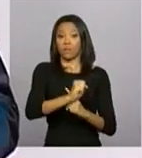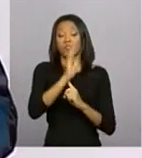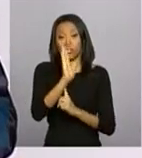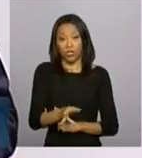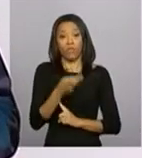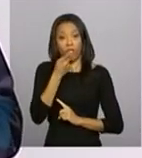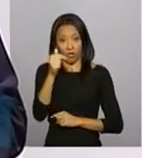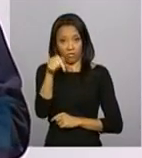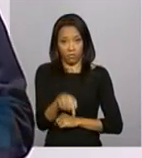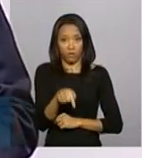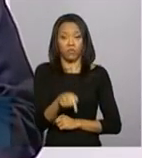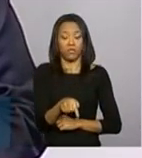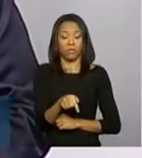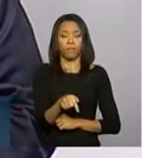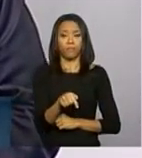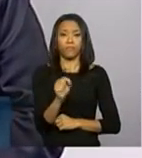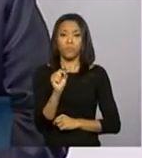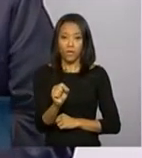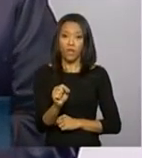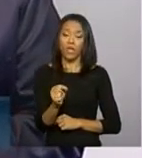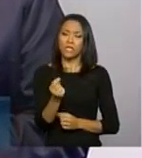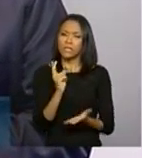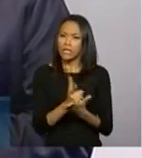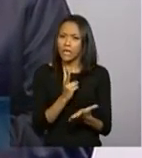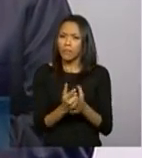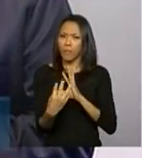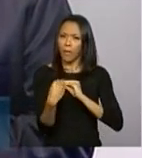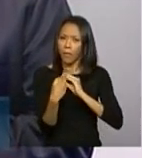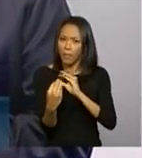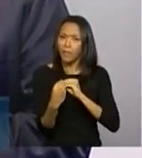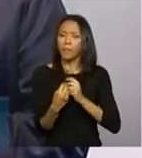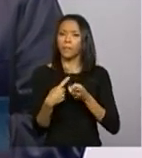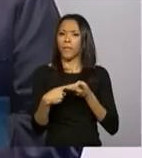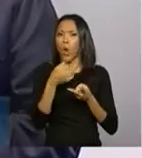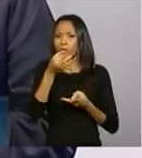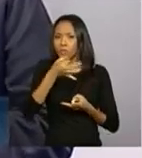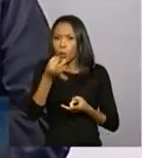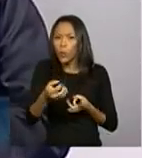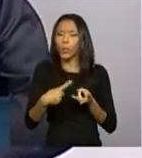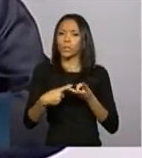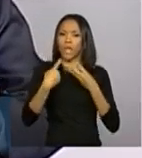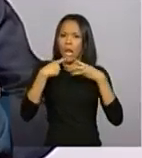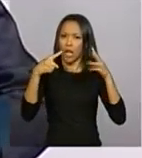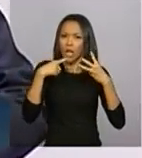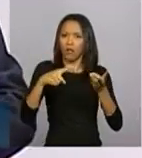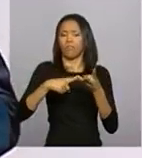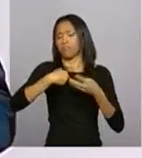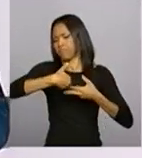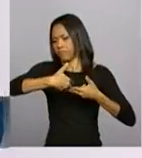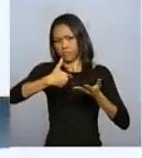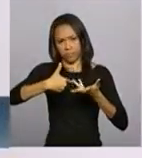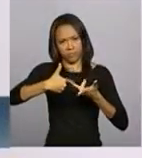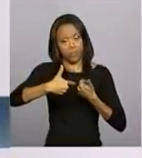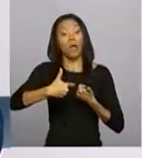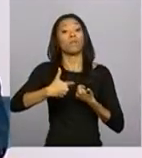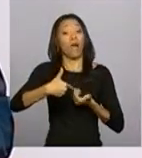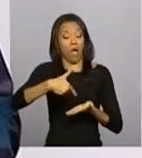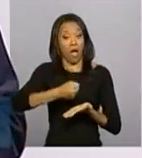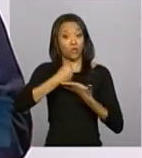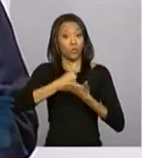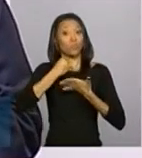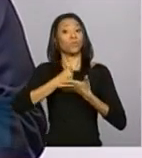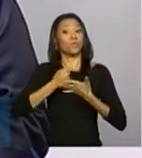meu antecessor, que através do diálogo, sugestões, reivindicações, críticas nos ajudam a